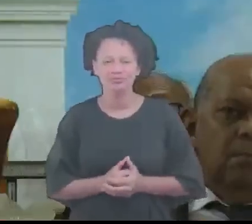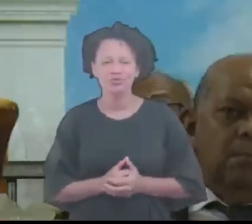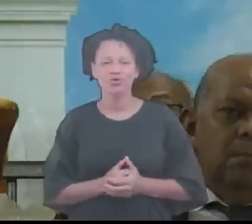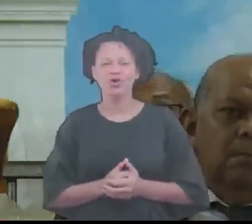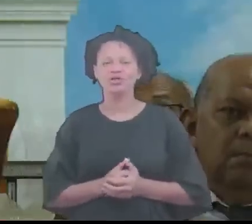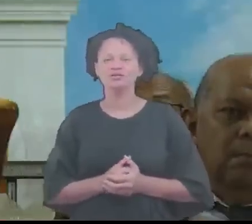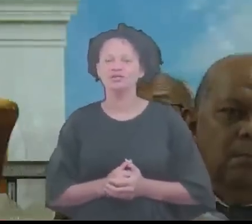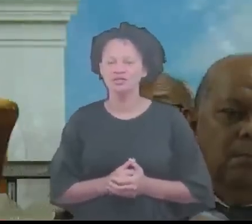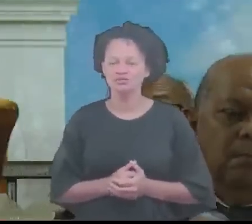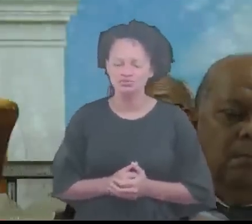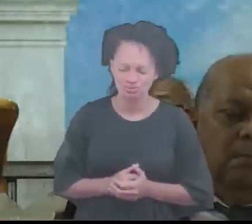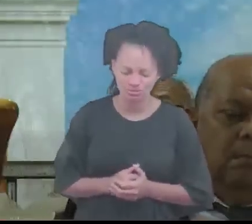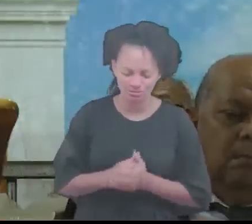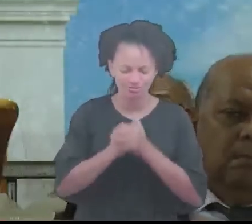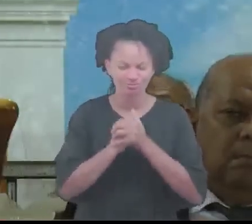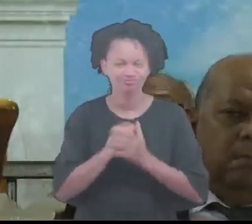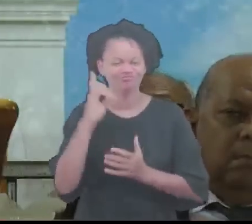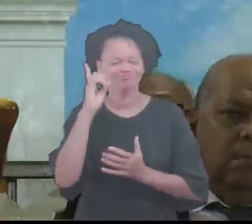Morará.